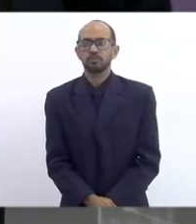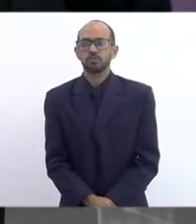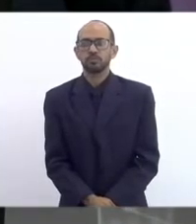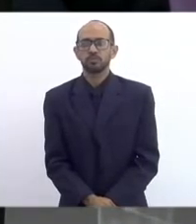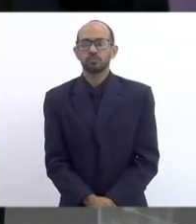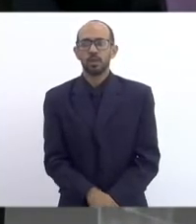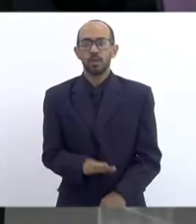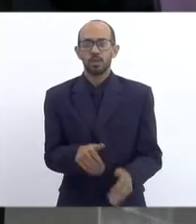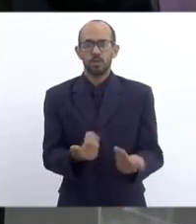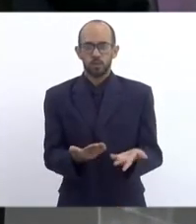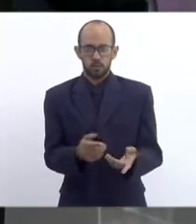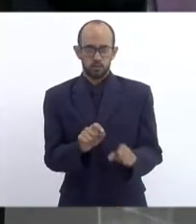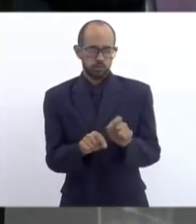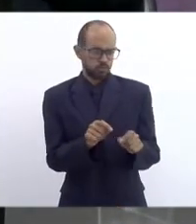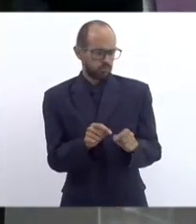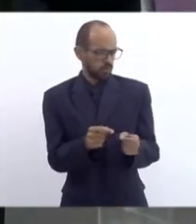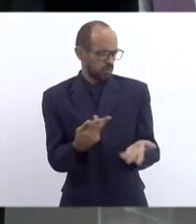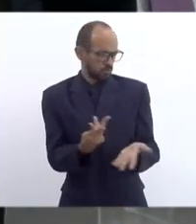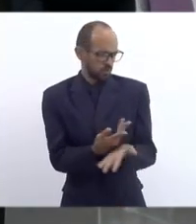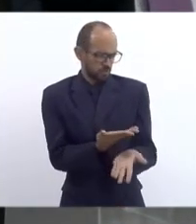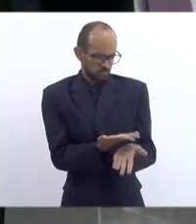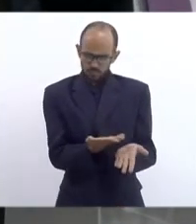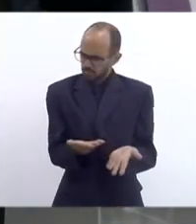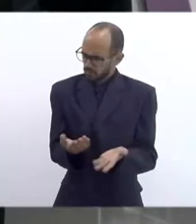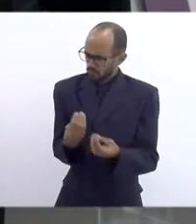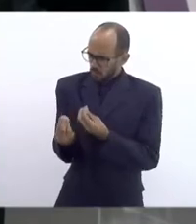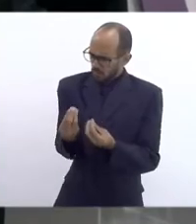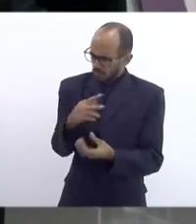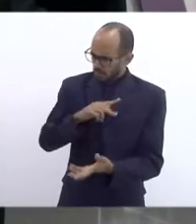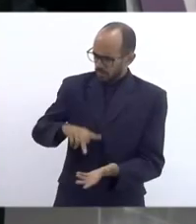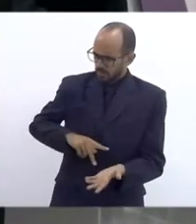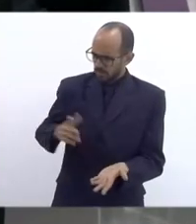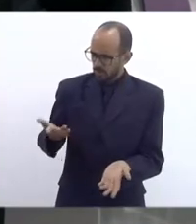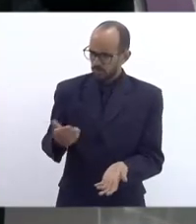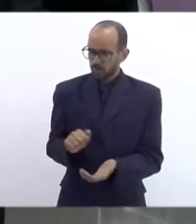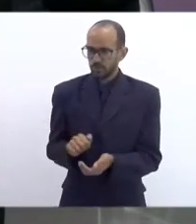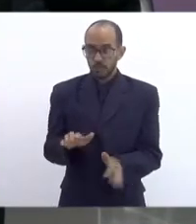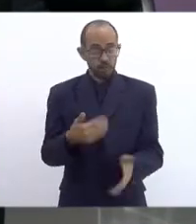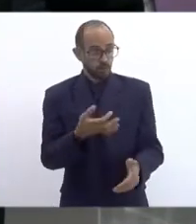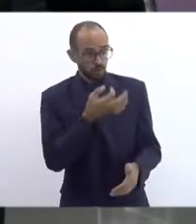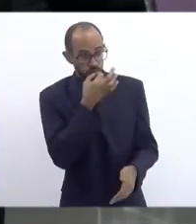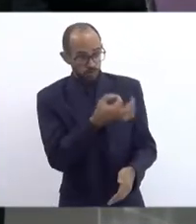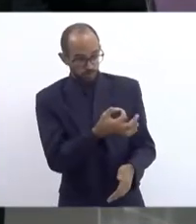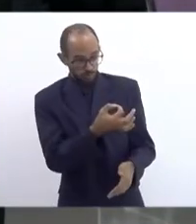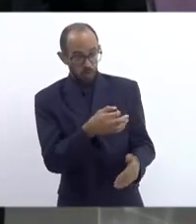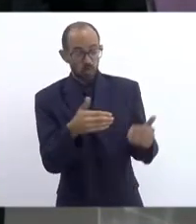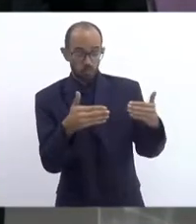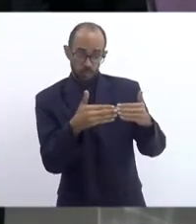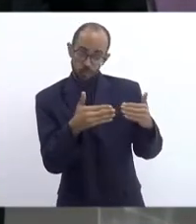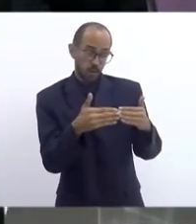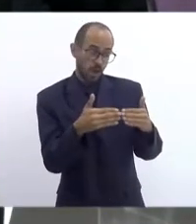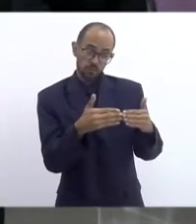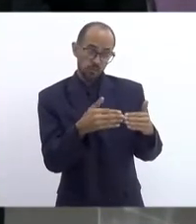Então, como ficamos? Não, eu ia fazer uma sugestão de favorável a todas as emendas.